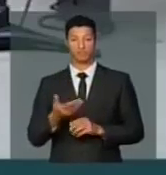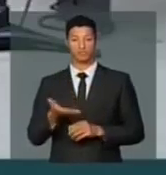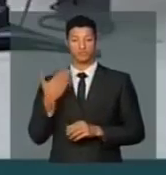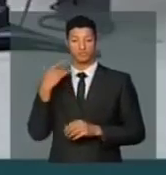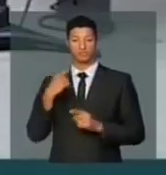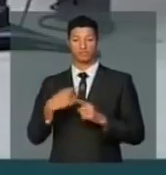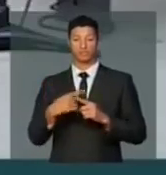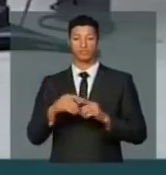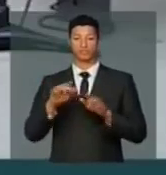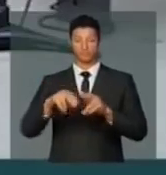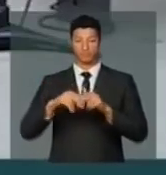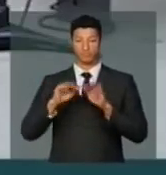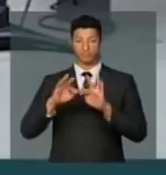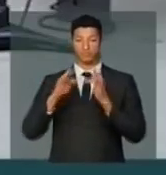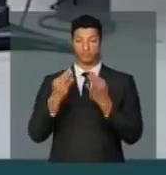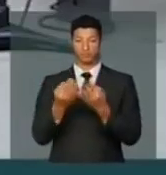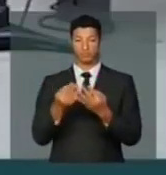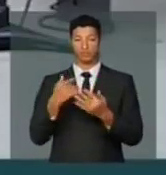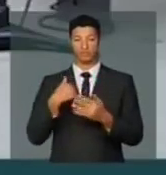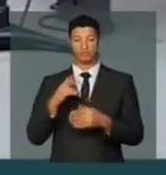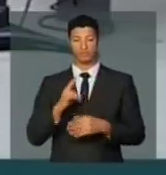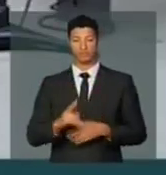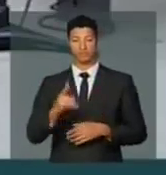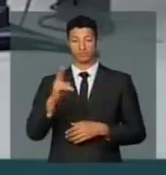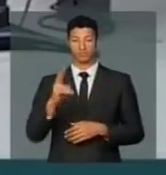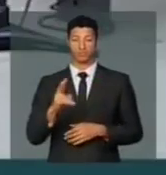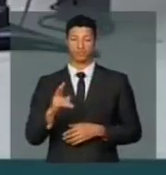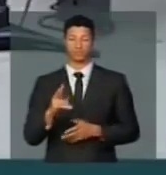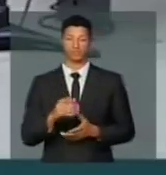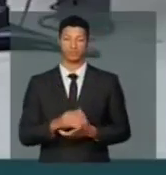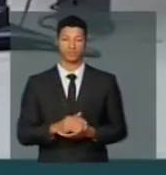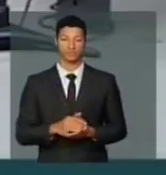porque é pela família. Eu sempre fui